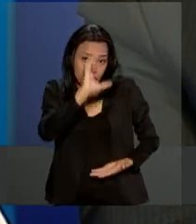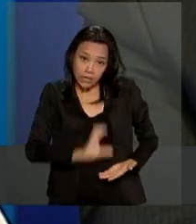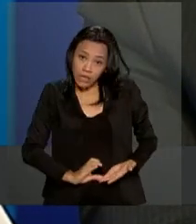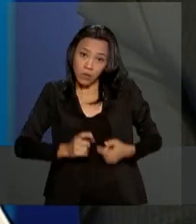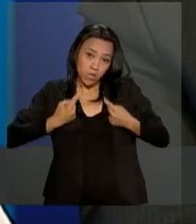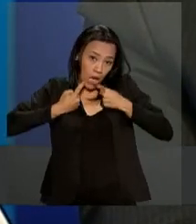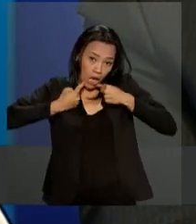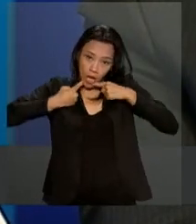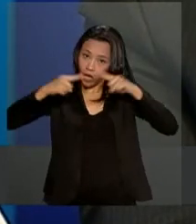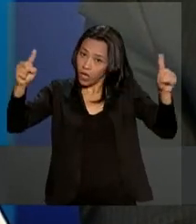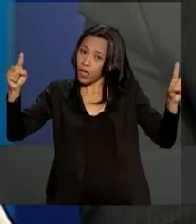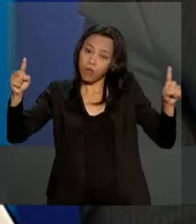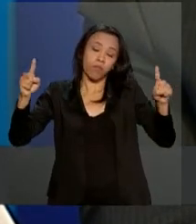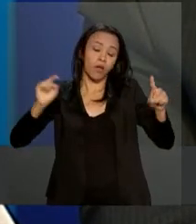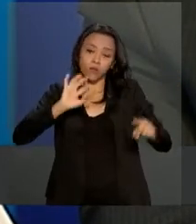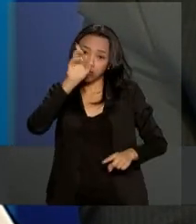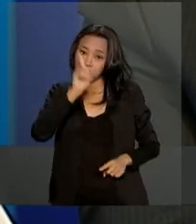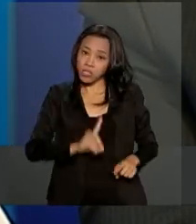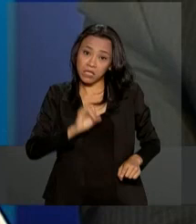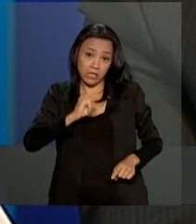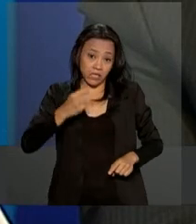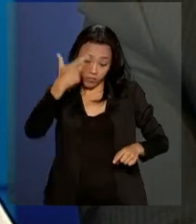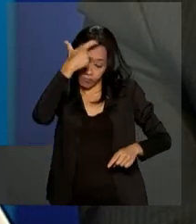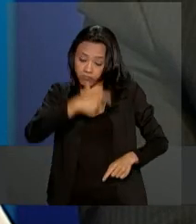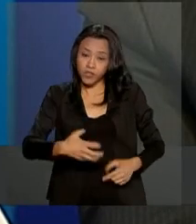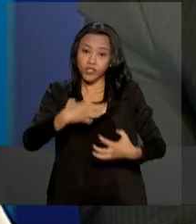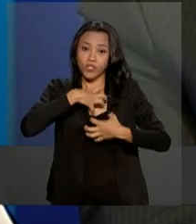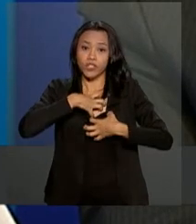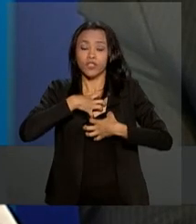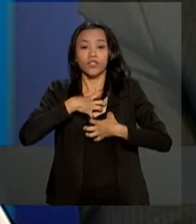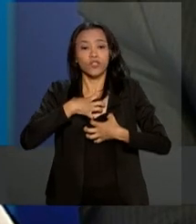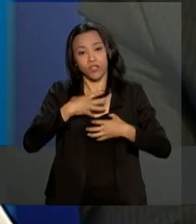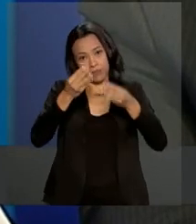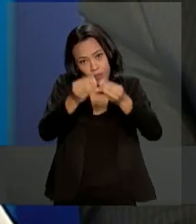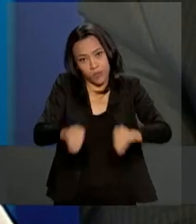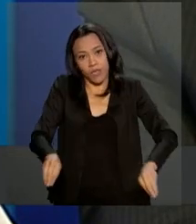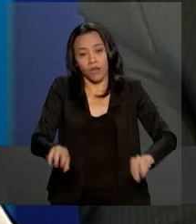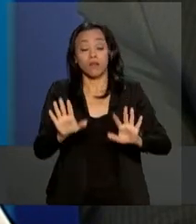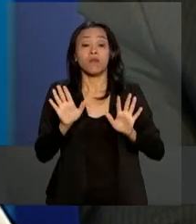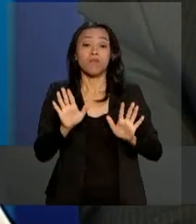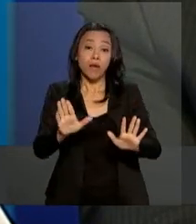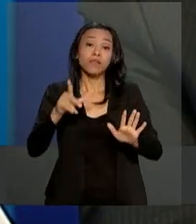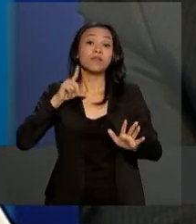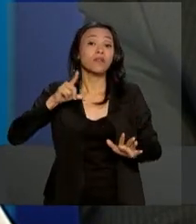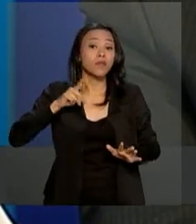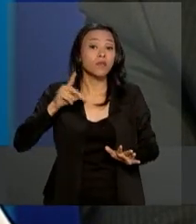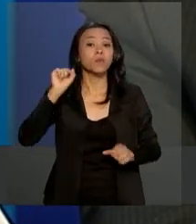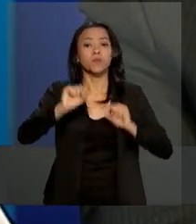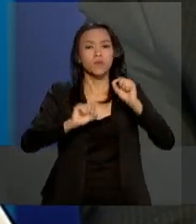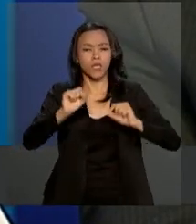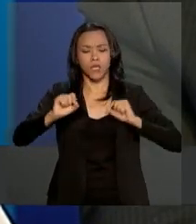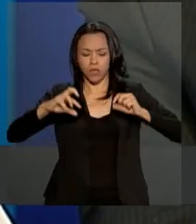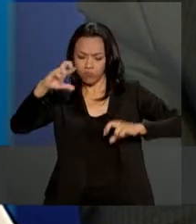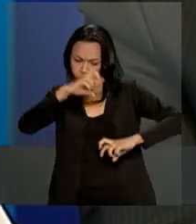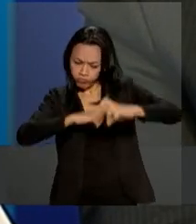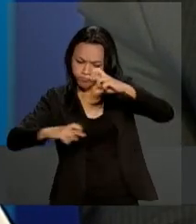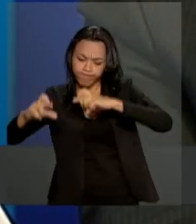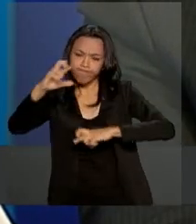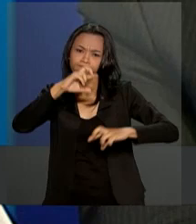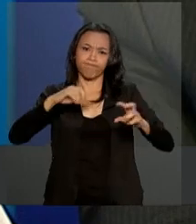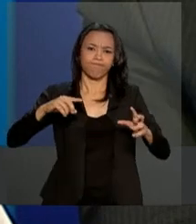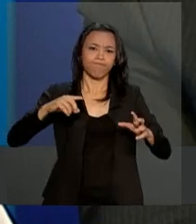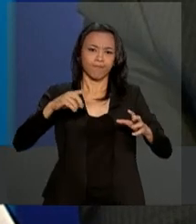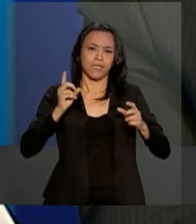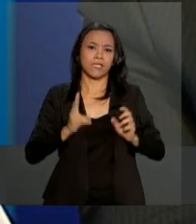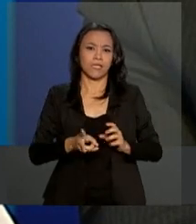queixa de reivindicar o direito se ele se sentir prejudicado agora nós temos um monitoramento das nossas redes monitoramento de risco